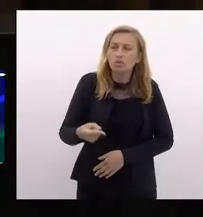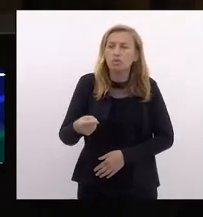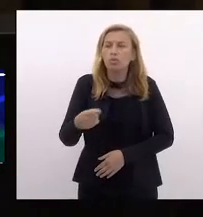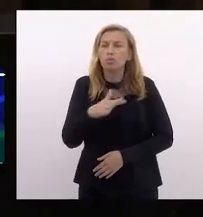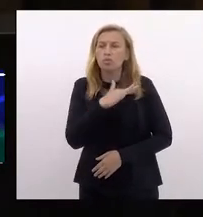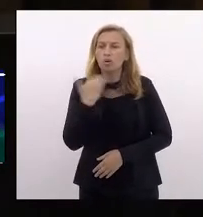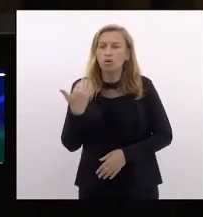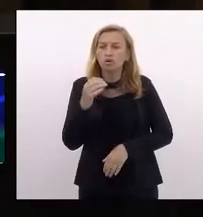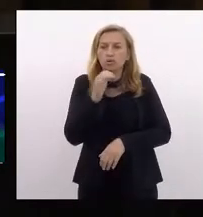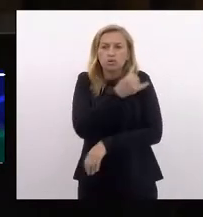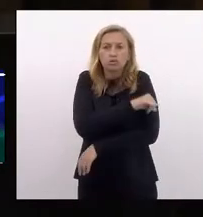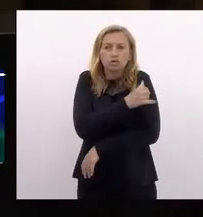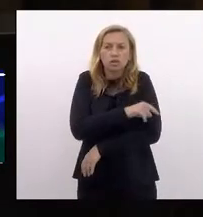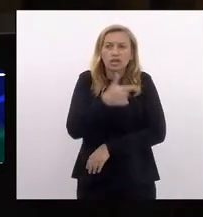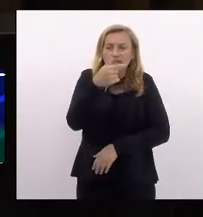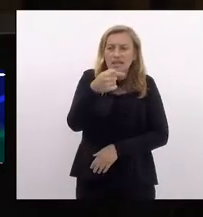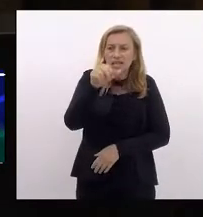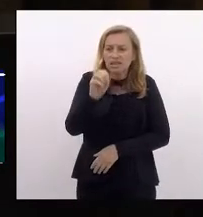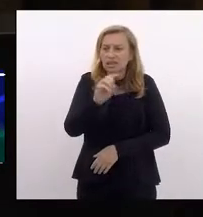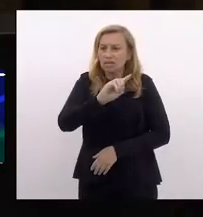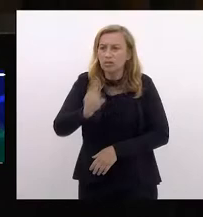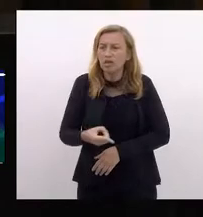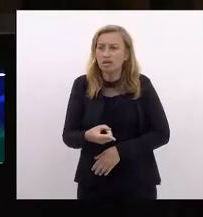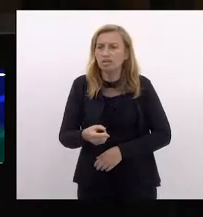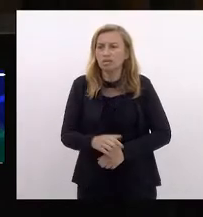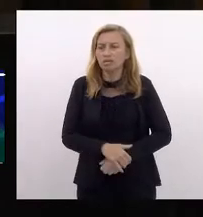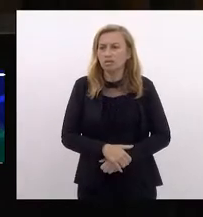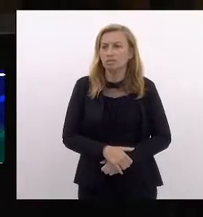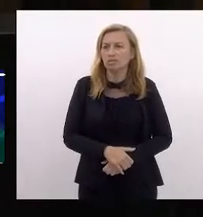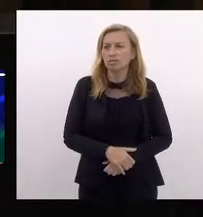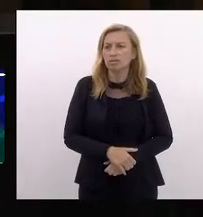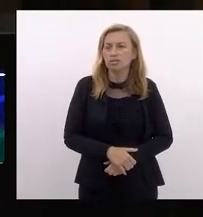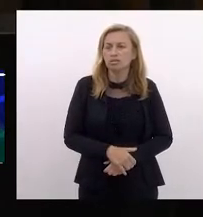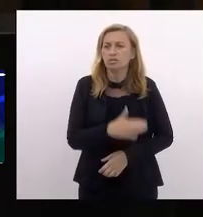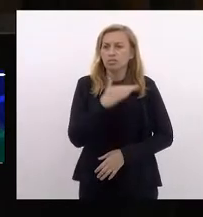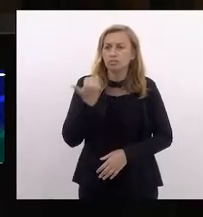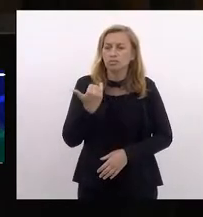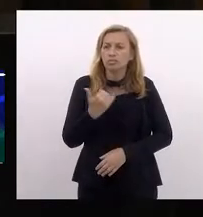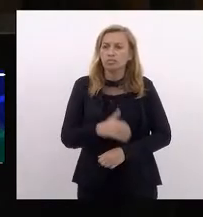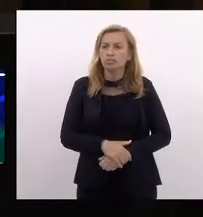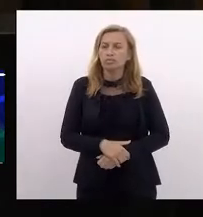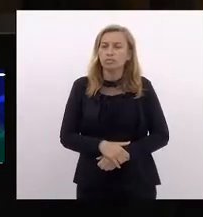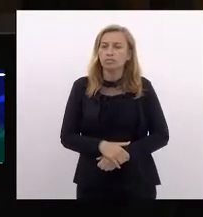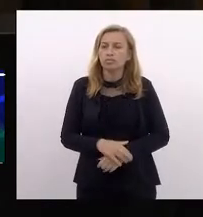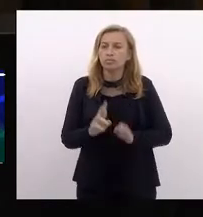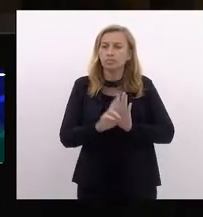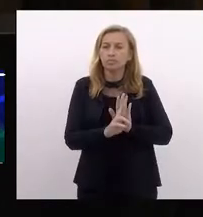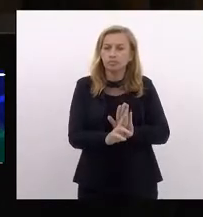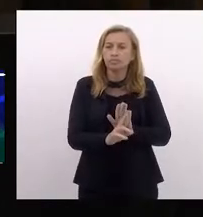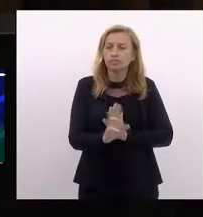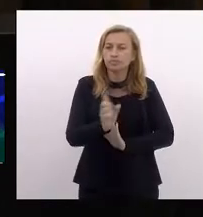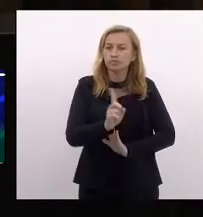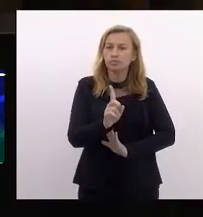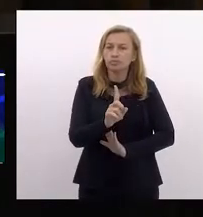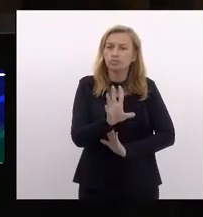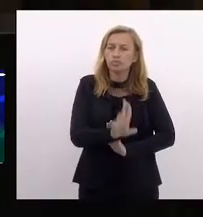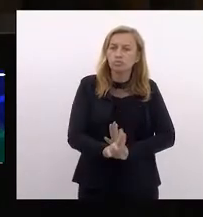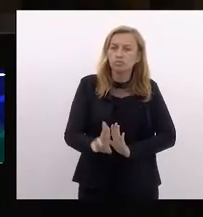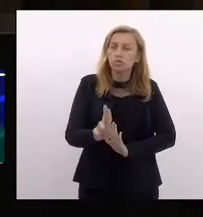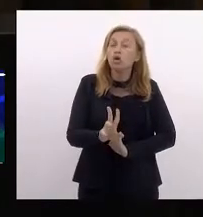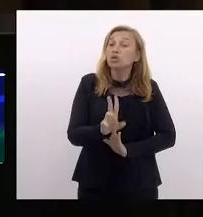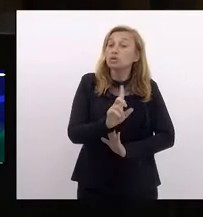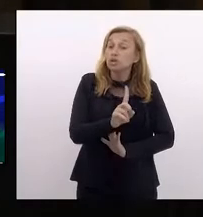Rio de Janeiro tá chegando a 70 mil mortos isso representa que a não destinação correta